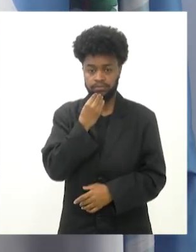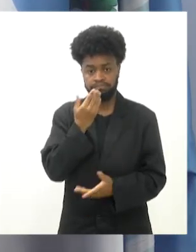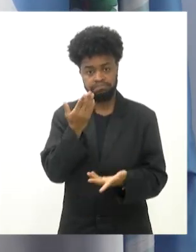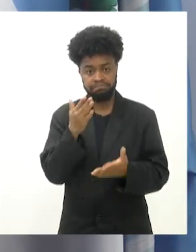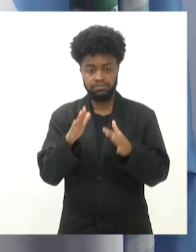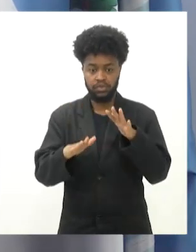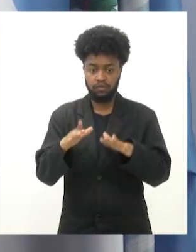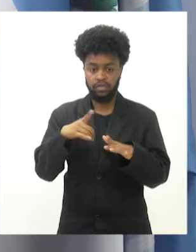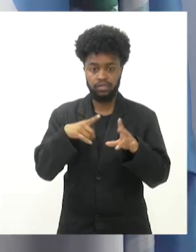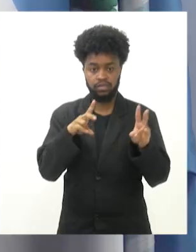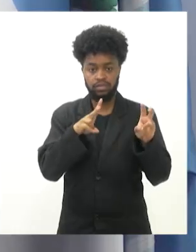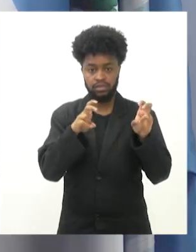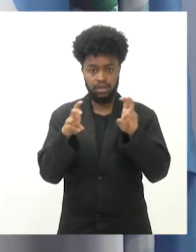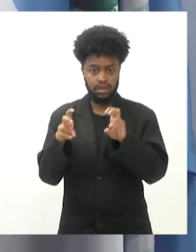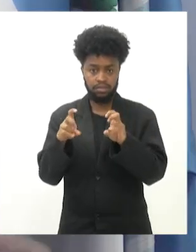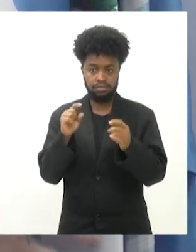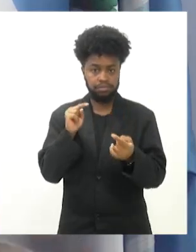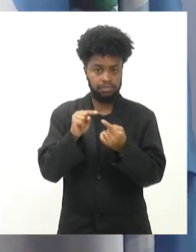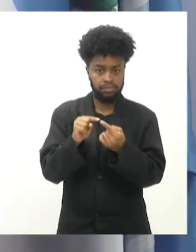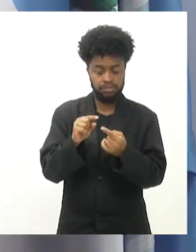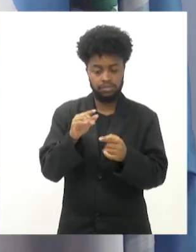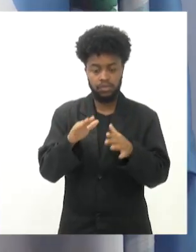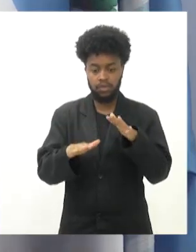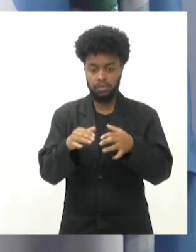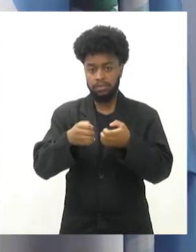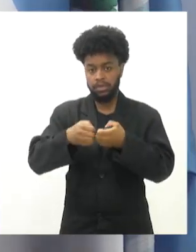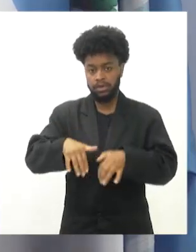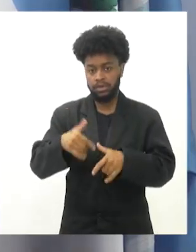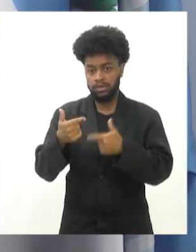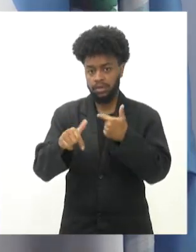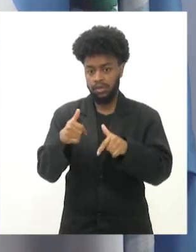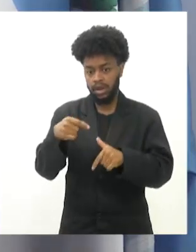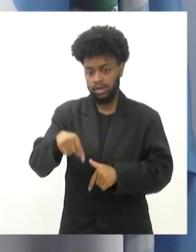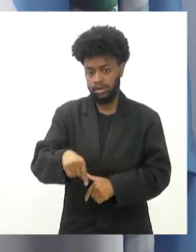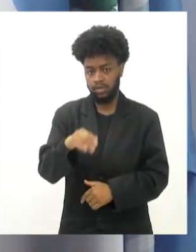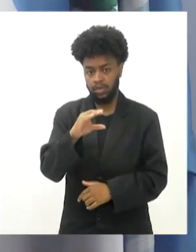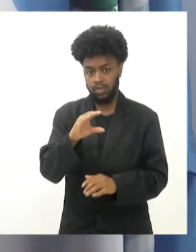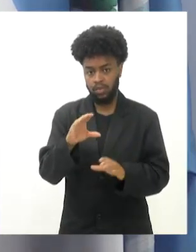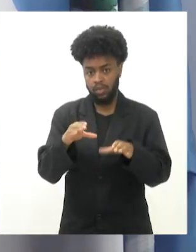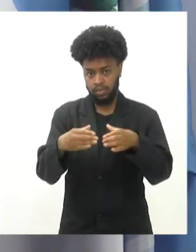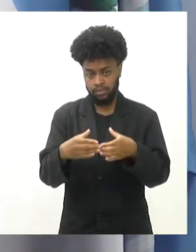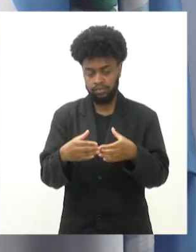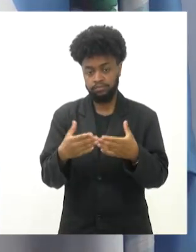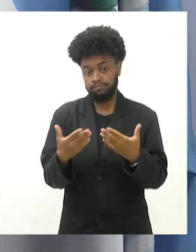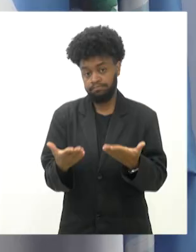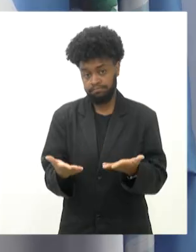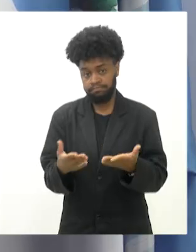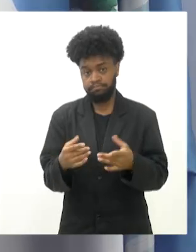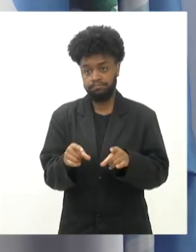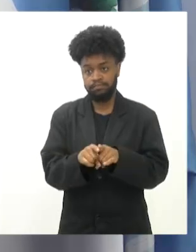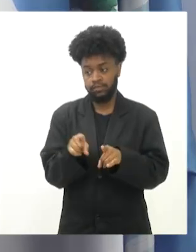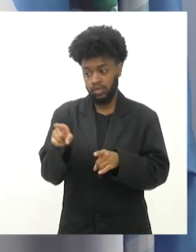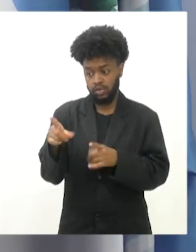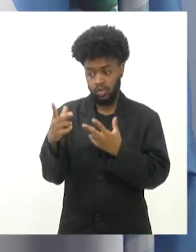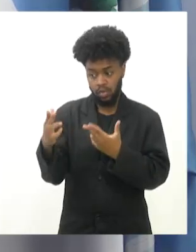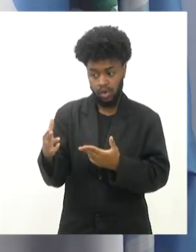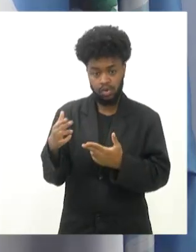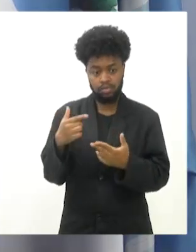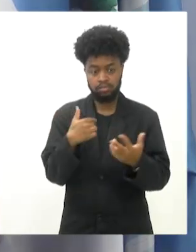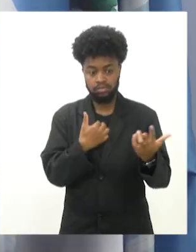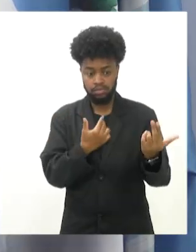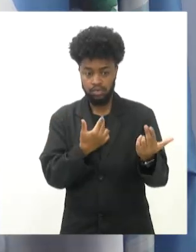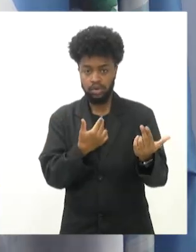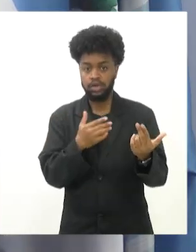alguma prerrogativa que o tenha pode ferir, macular os trabalhos dessa comissão. E como Vossa Excelência também, assim como eu, já